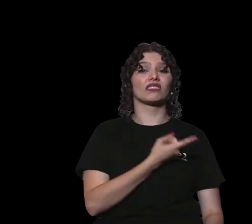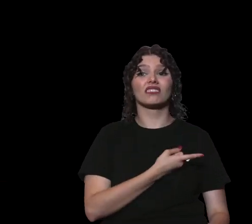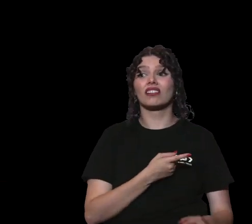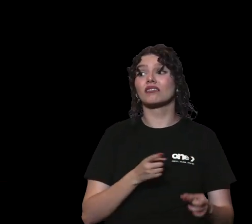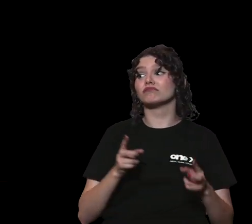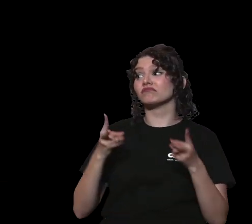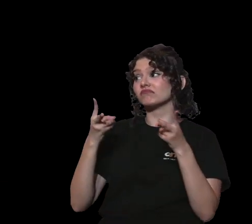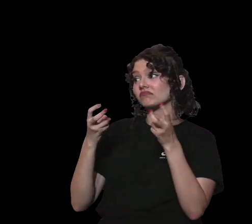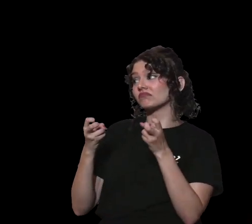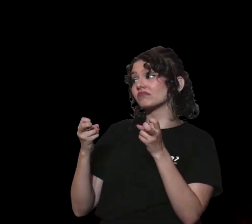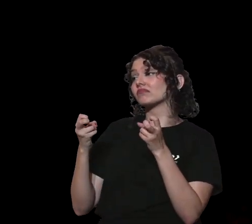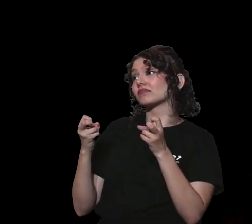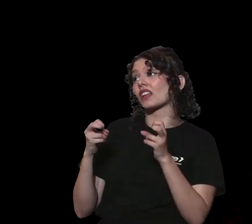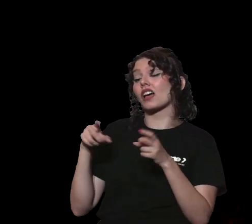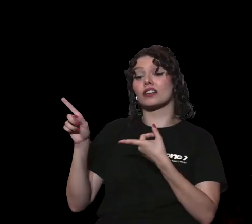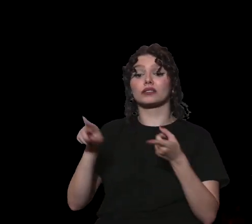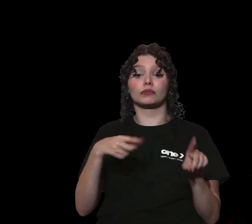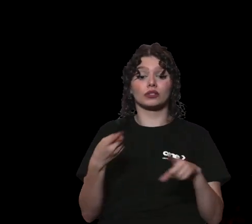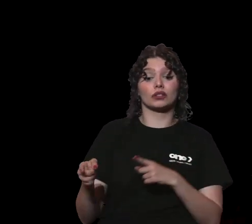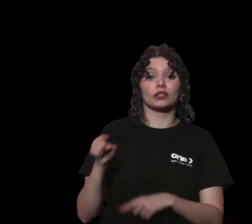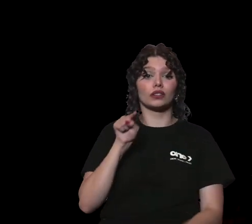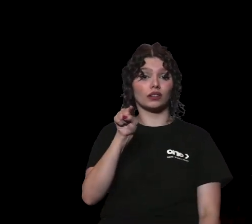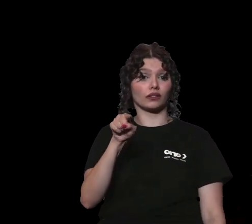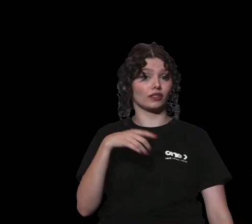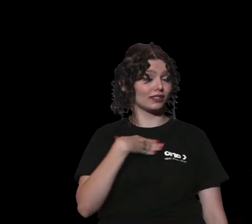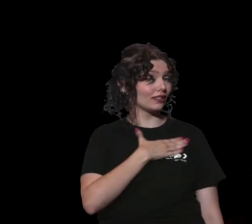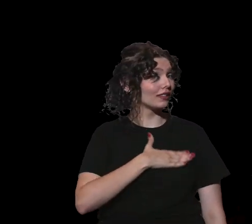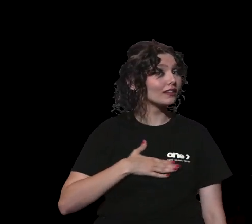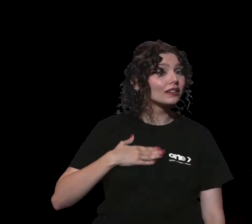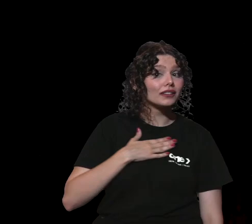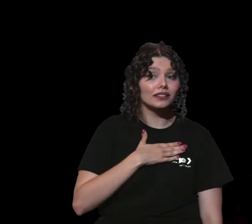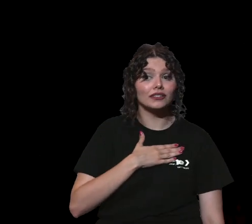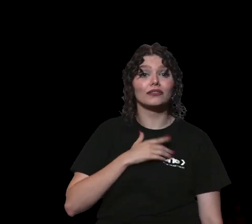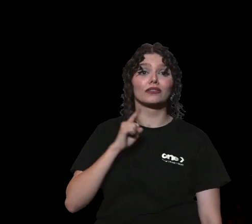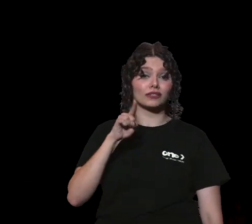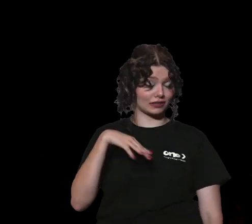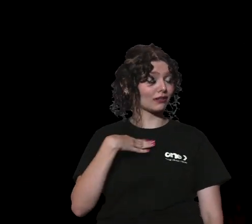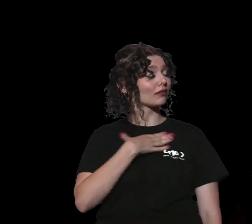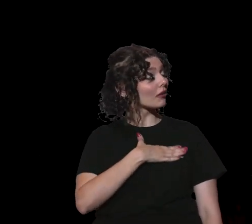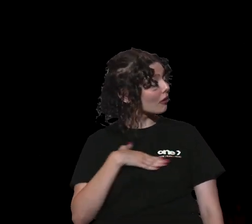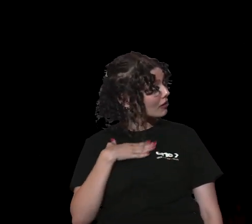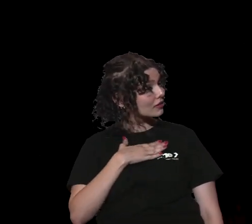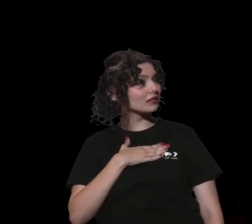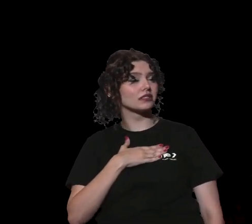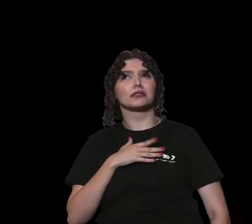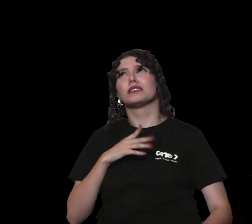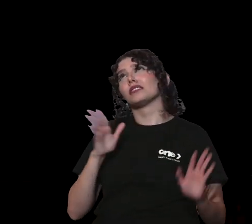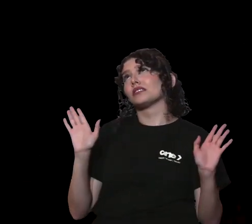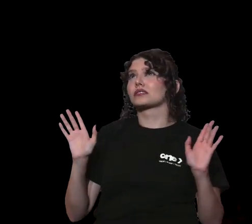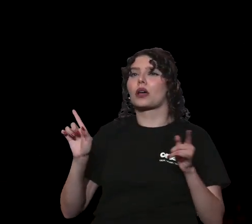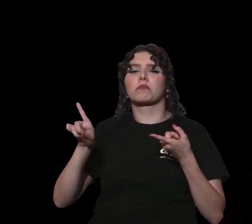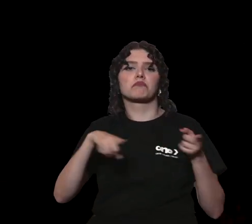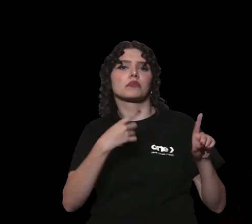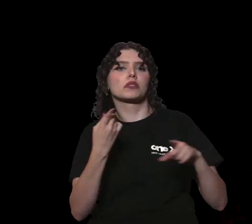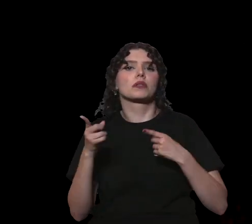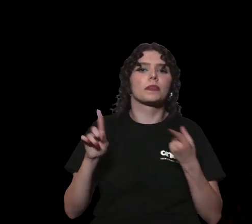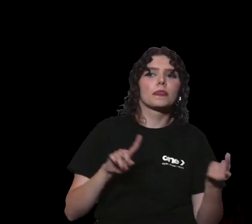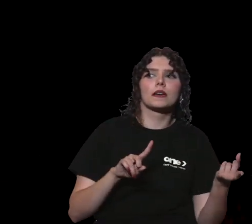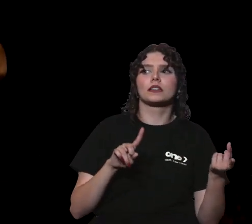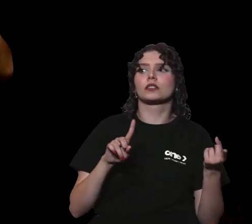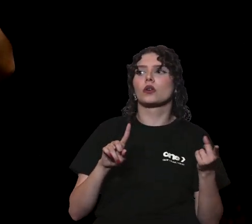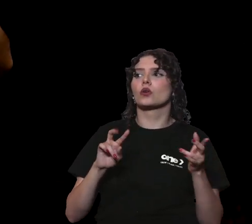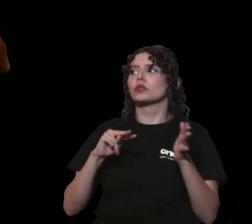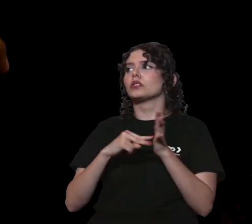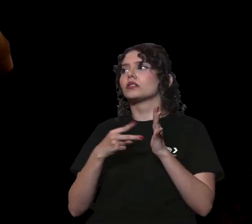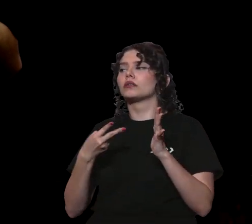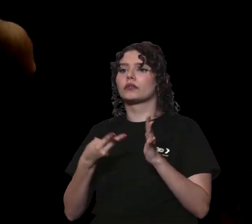As músicas que você escuta, você se identifica com elas. Seja com o ritmo, seja com a letra,